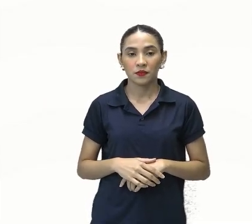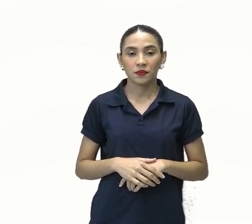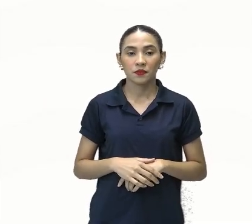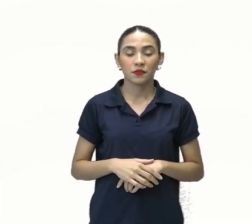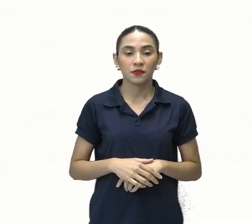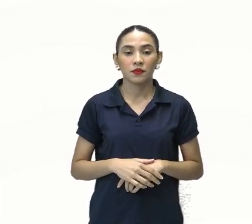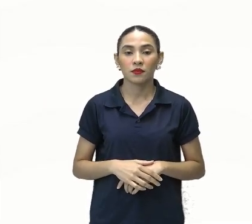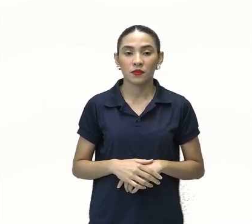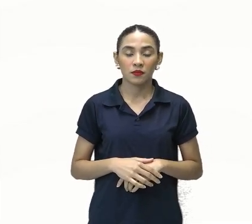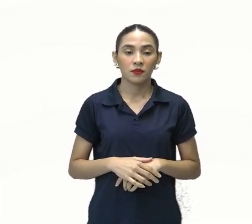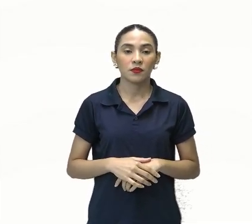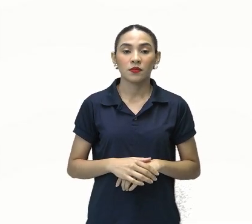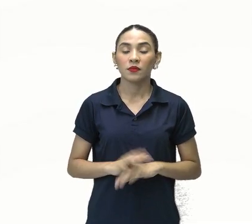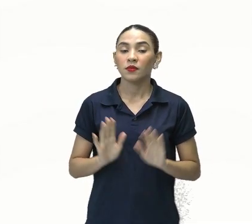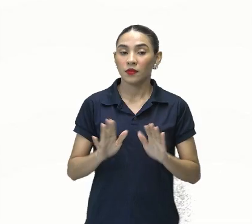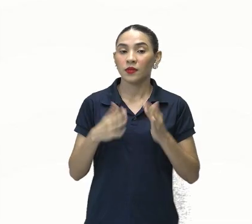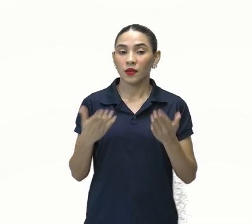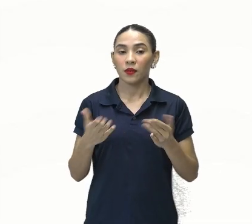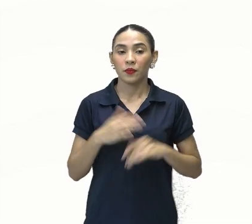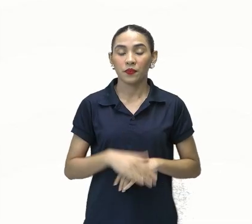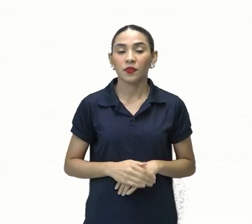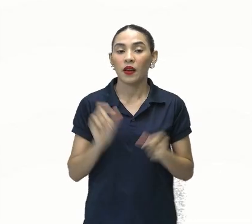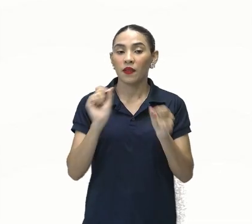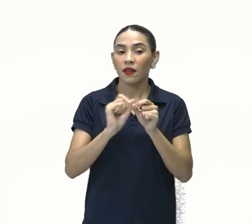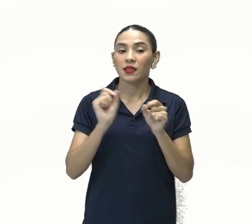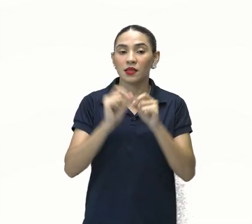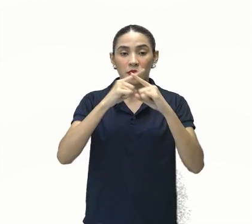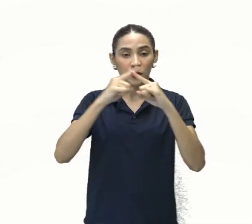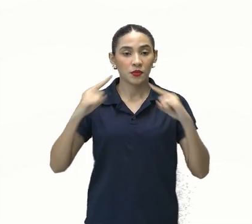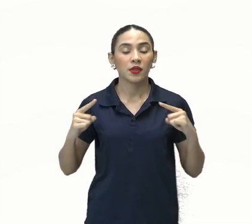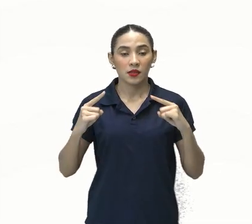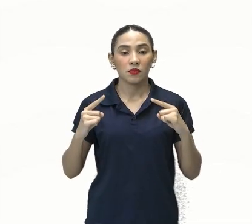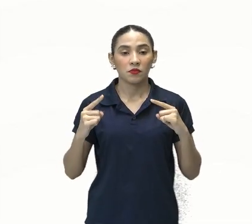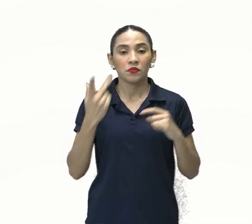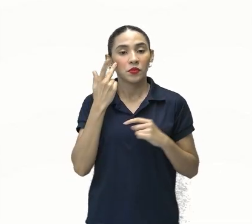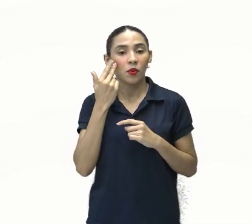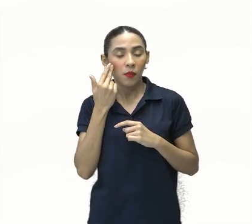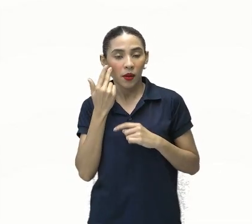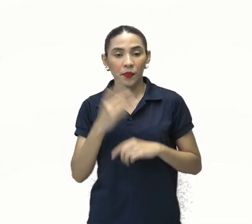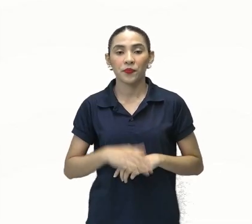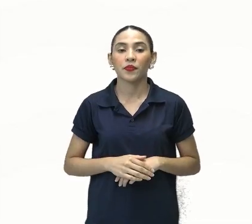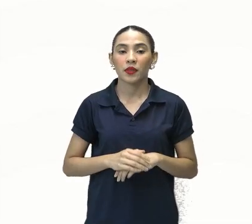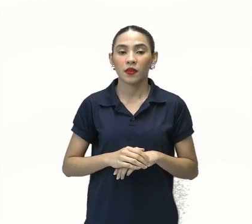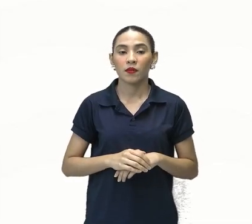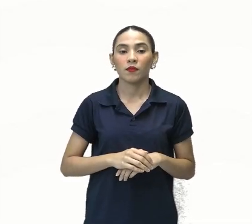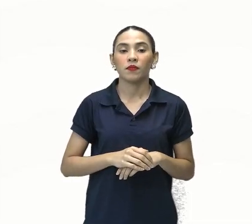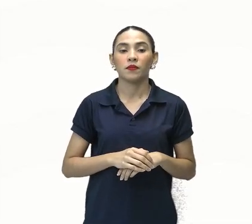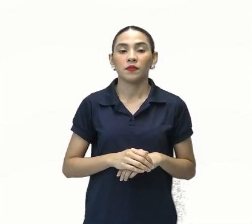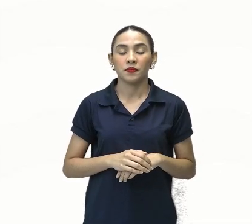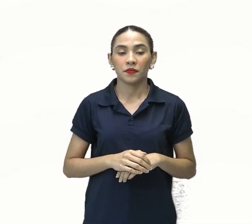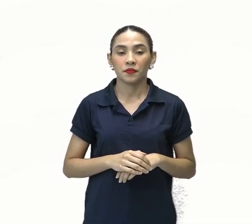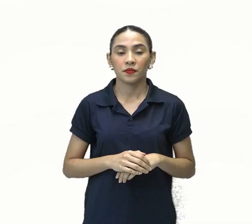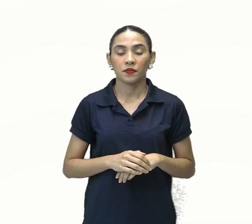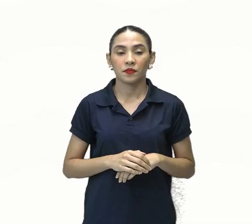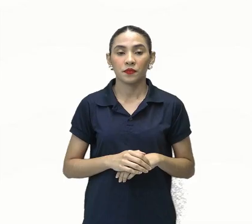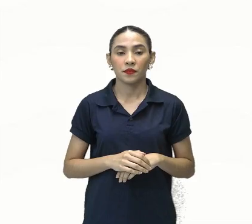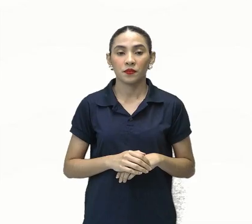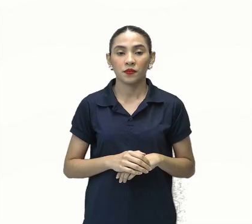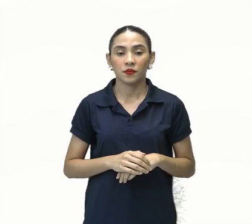extremos. Tá bom? Então, fazer aquela multiplicaçãozinha em forma de x,